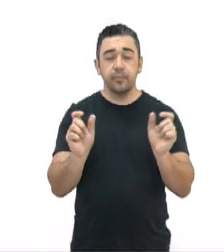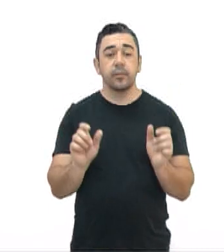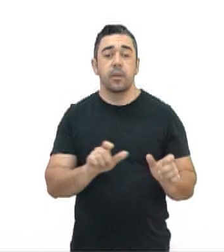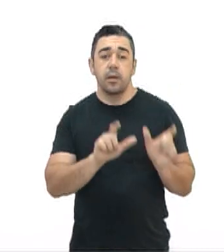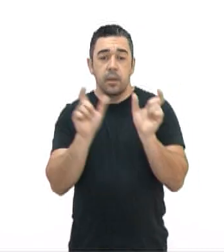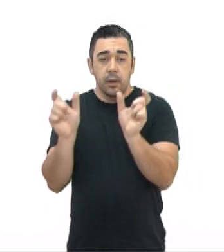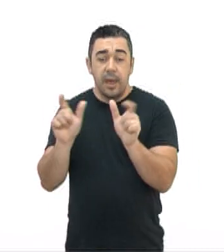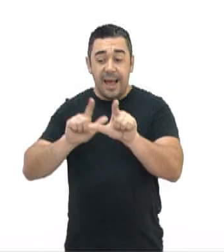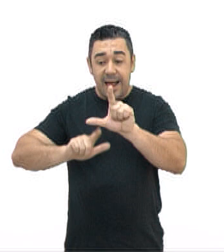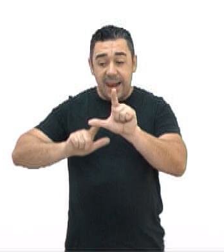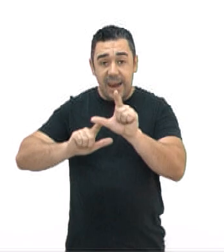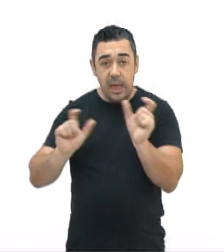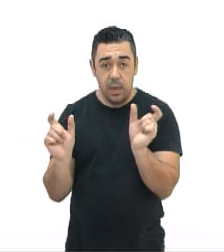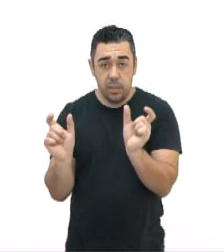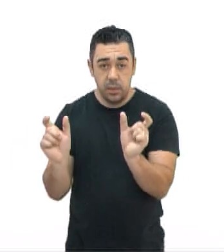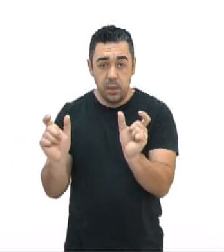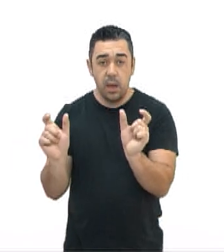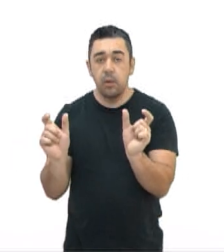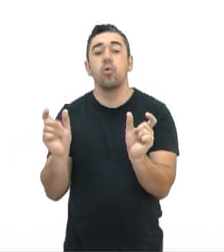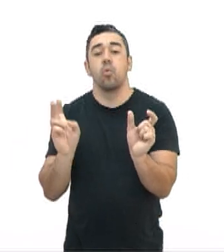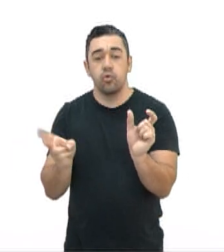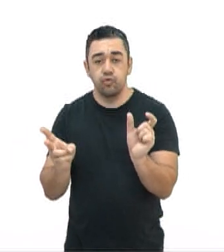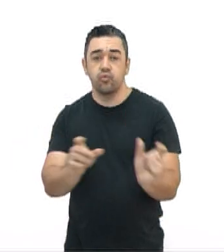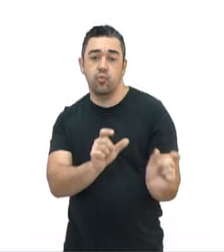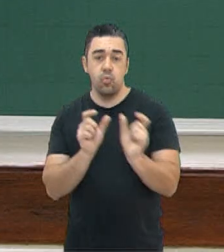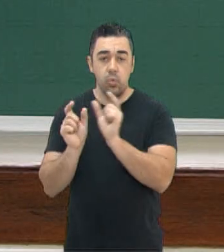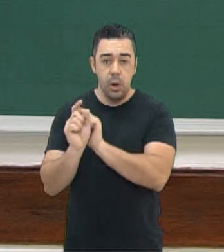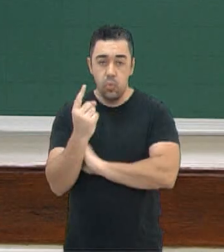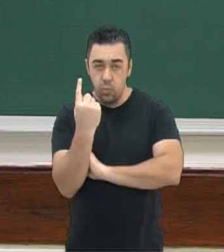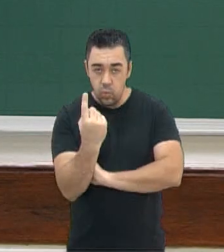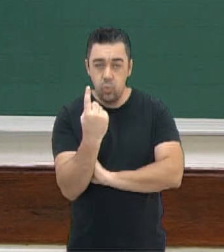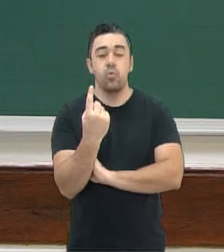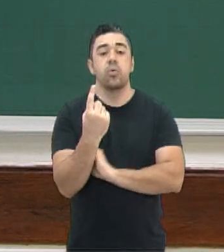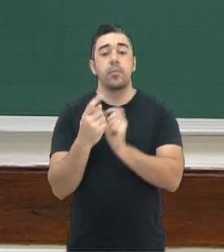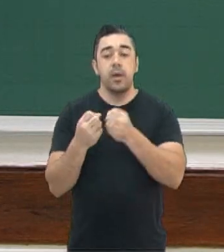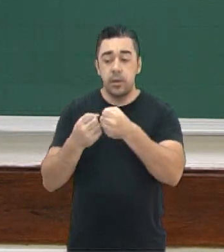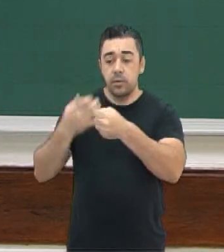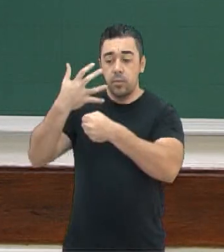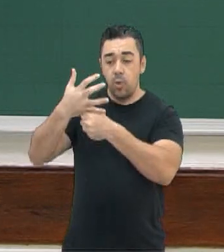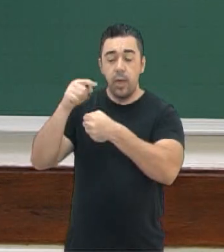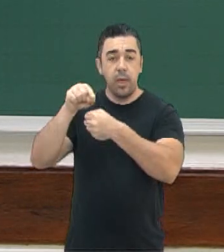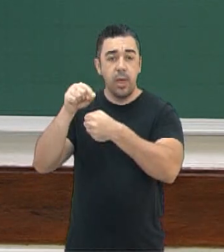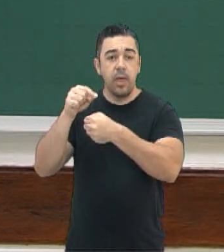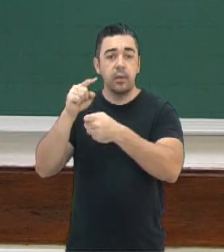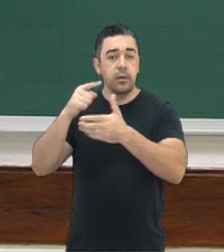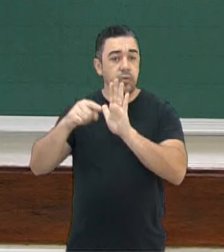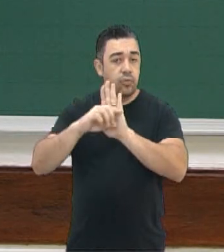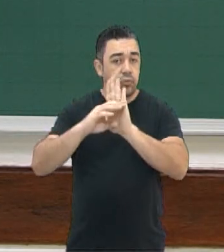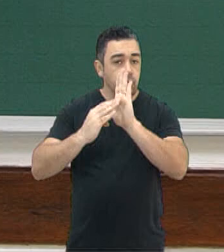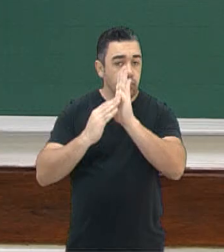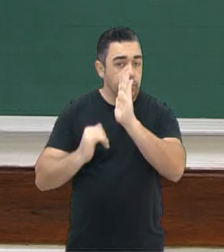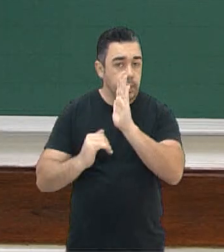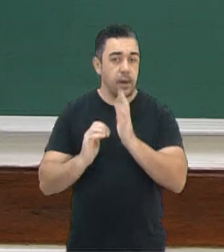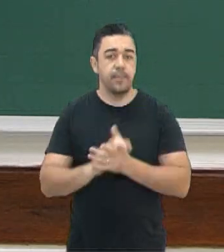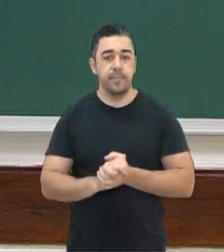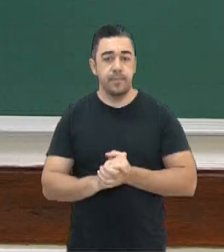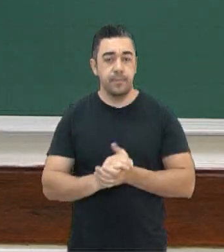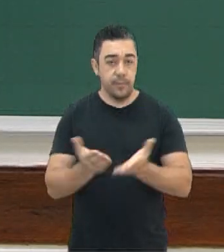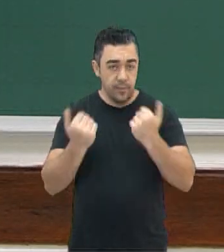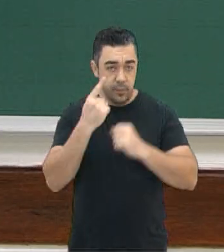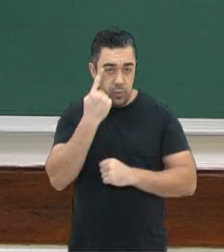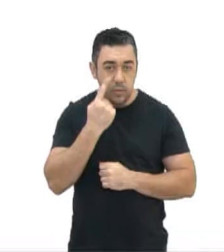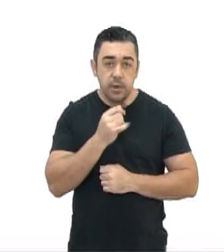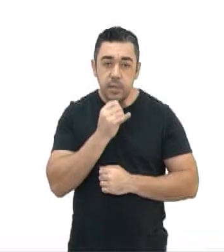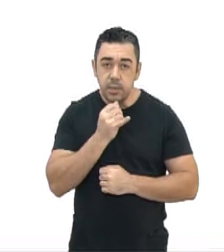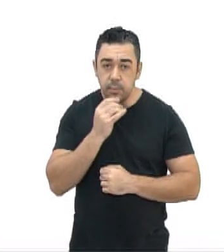as partes literais entre si. O que eu vou fazer? Vou subtrair as partes literais. Vamos lá? Então, um